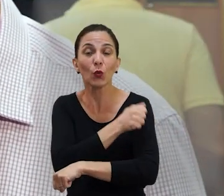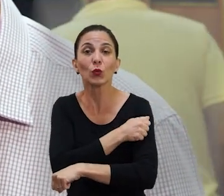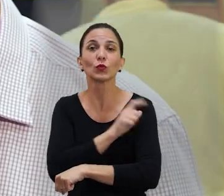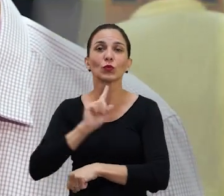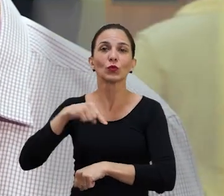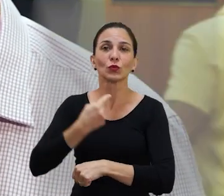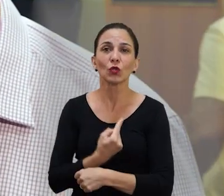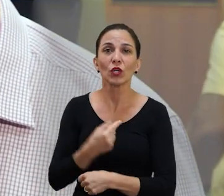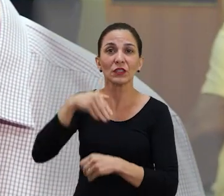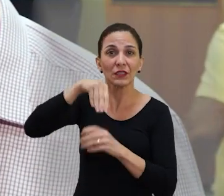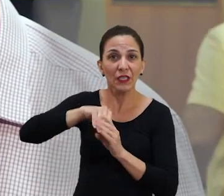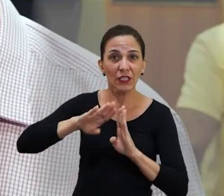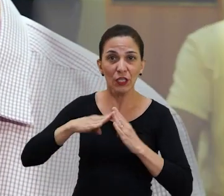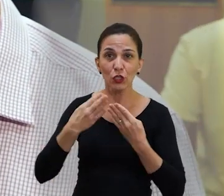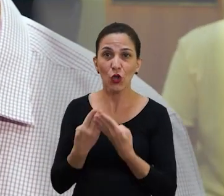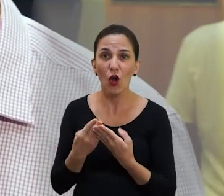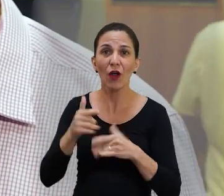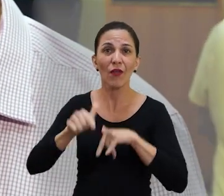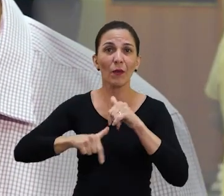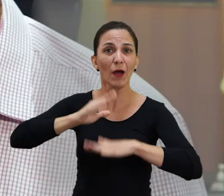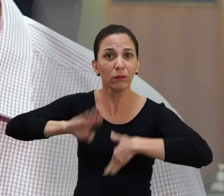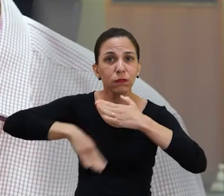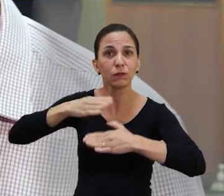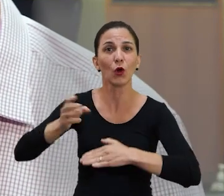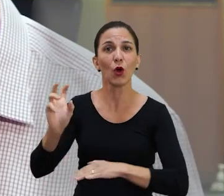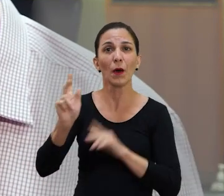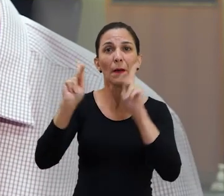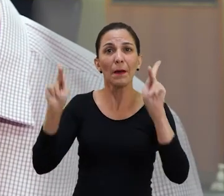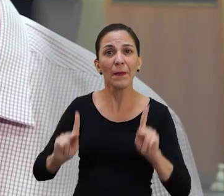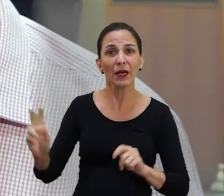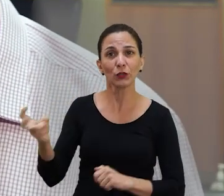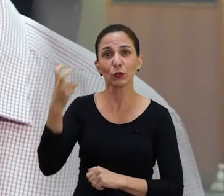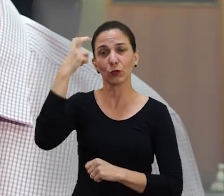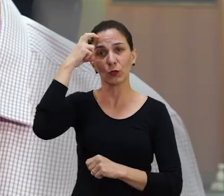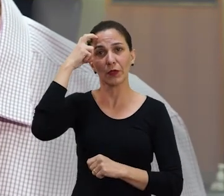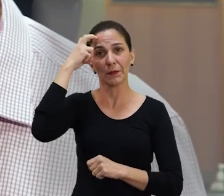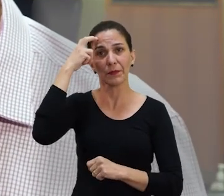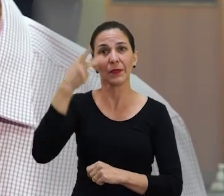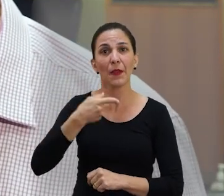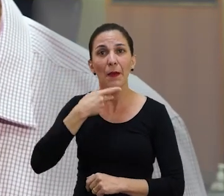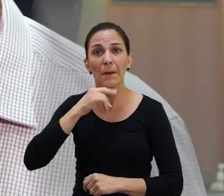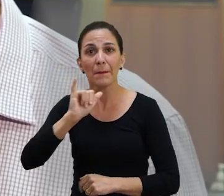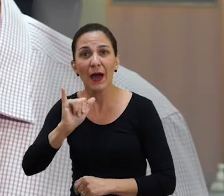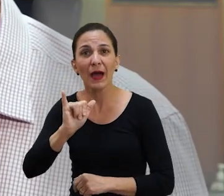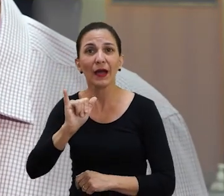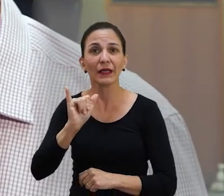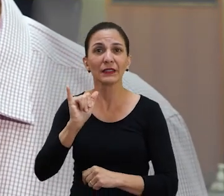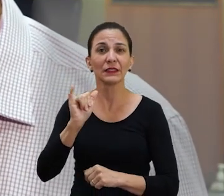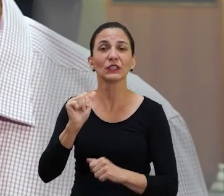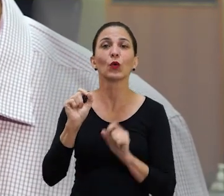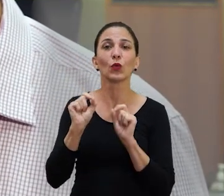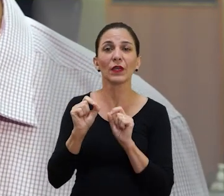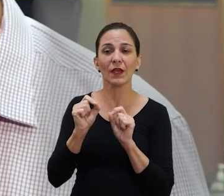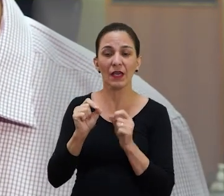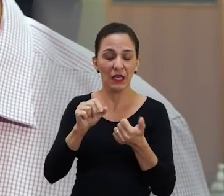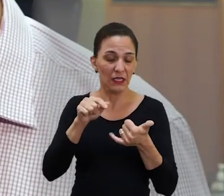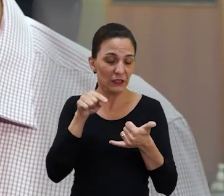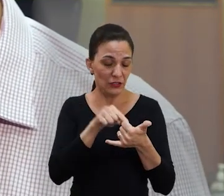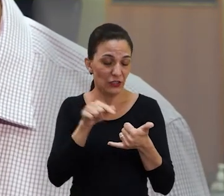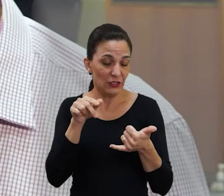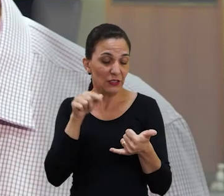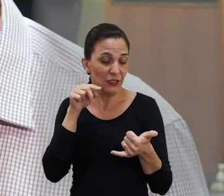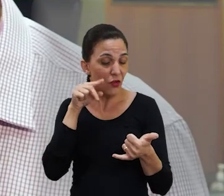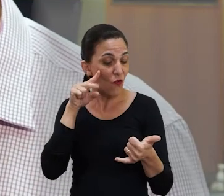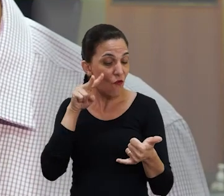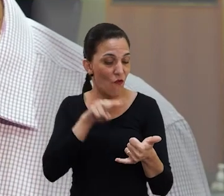é preciso chamar os estudantes para que nós possamos trabalhar dentro da escola a cultura da Paz para que os pais verifiquem